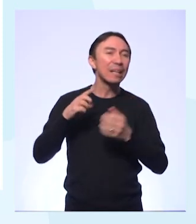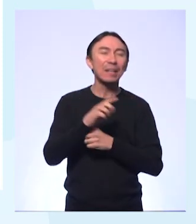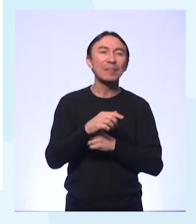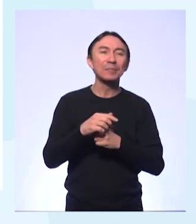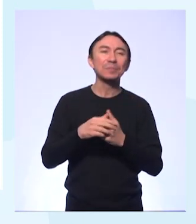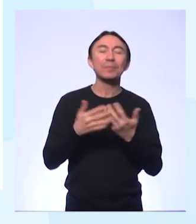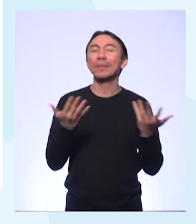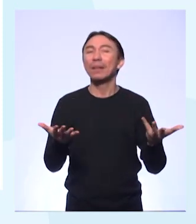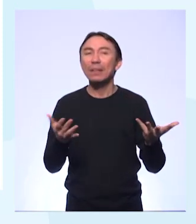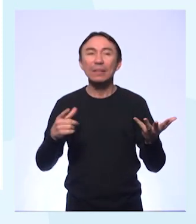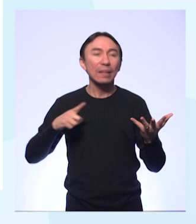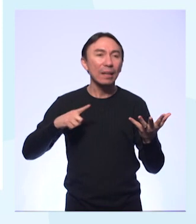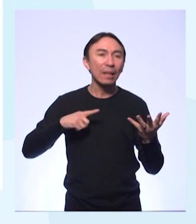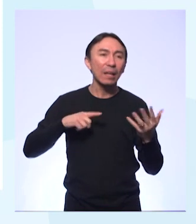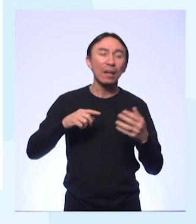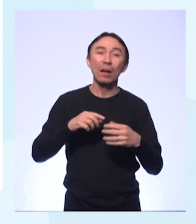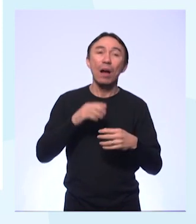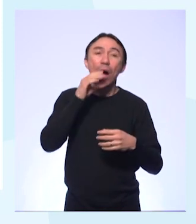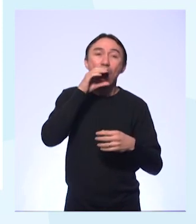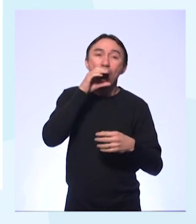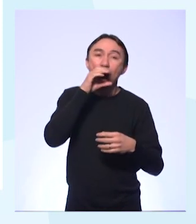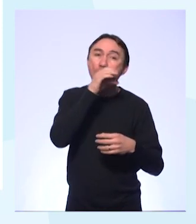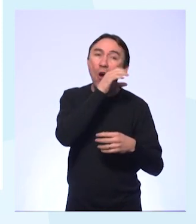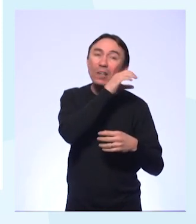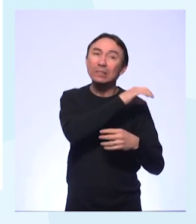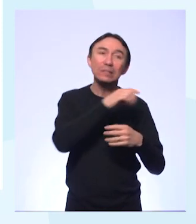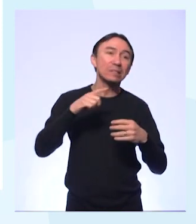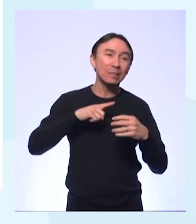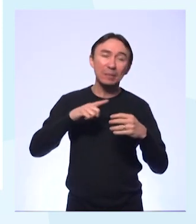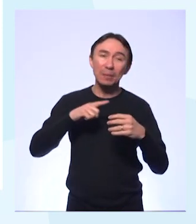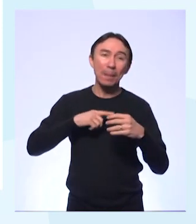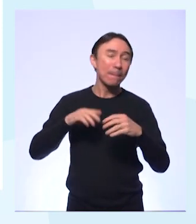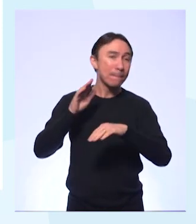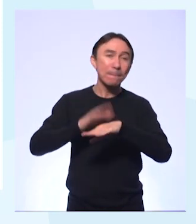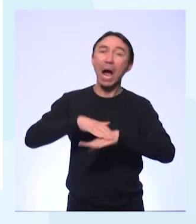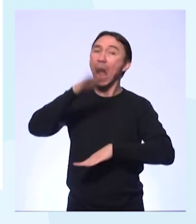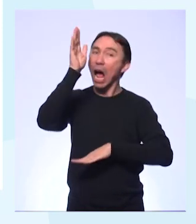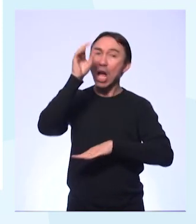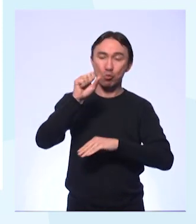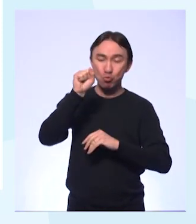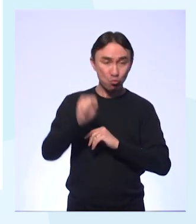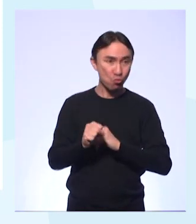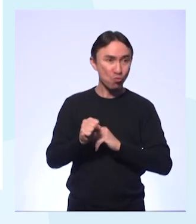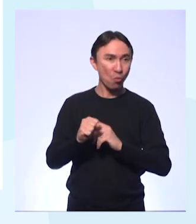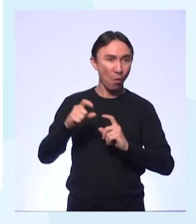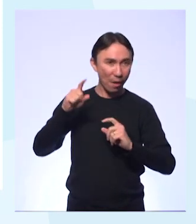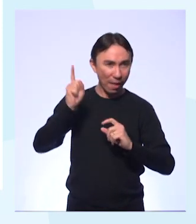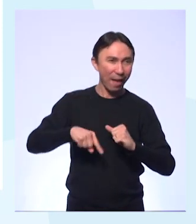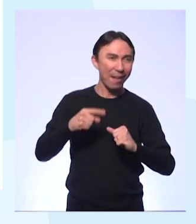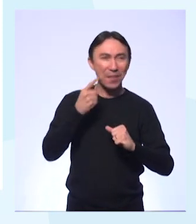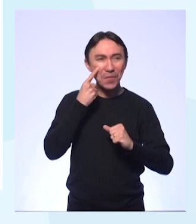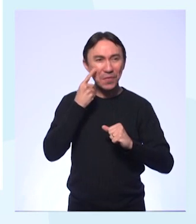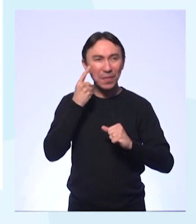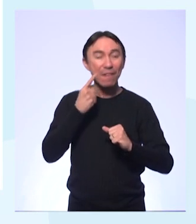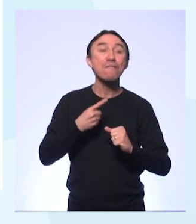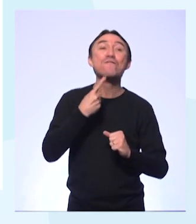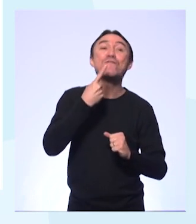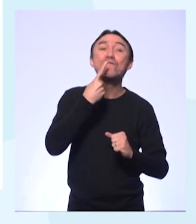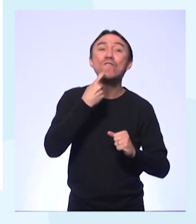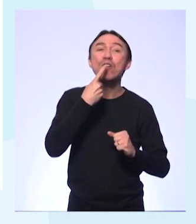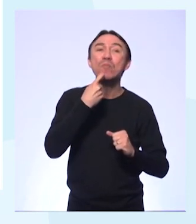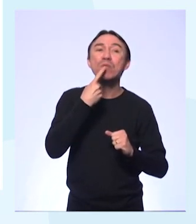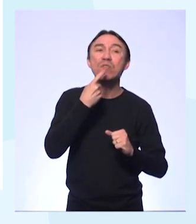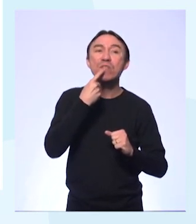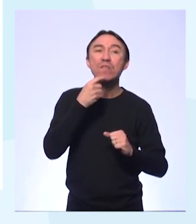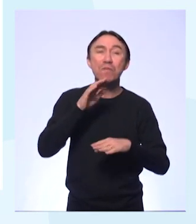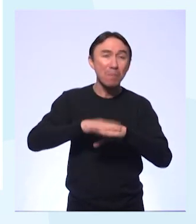incidência de temperaturas elevadas na região sul nesse período. Né? O foco vermelho lá mais forte é lá